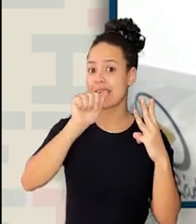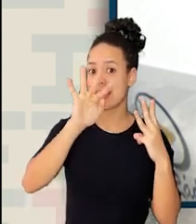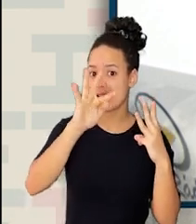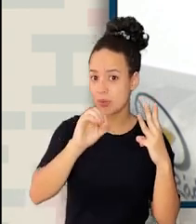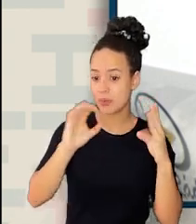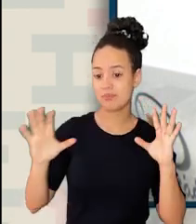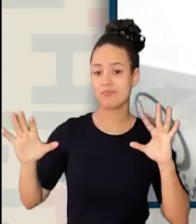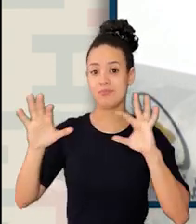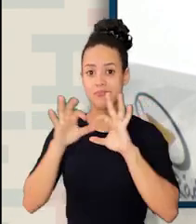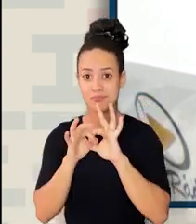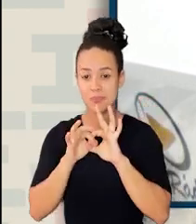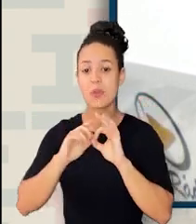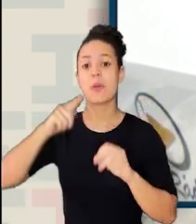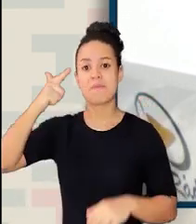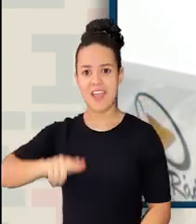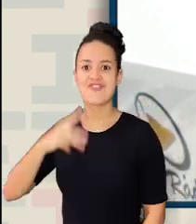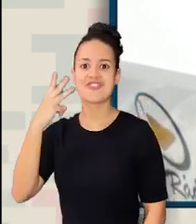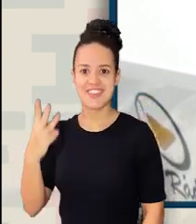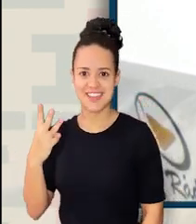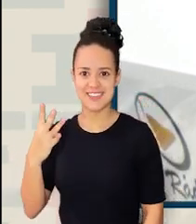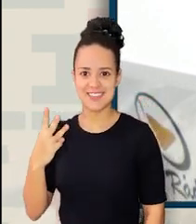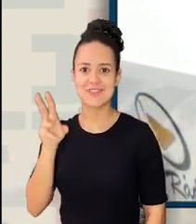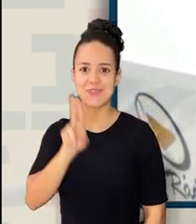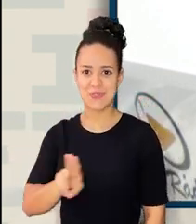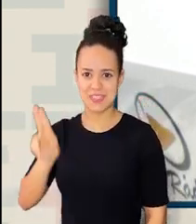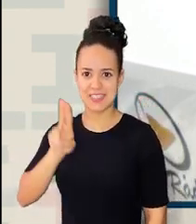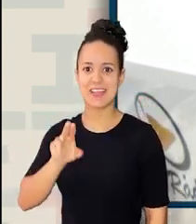outra, mais 3 notas em legato.